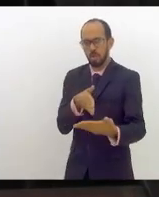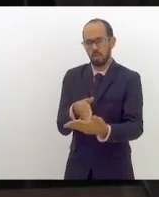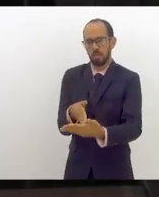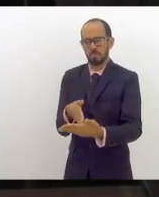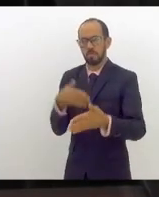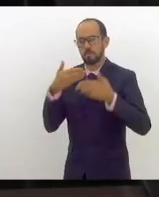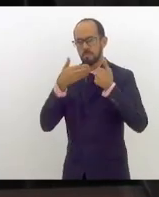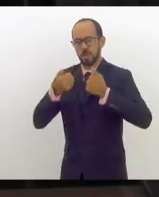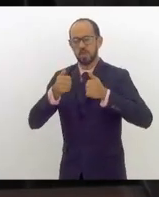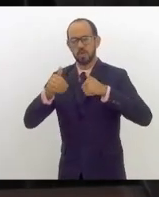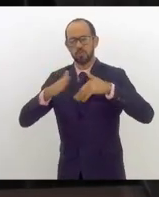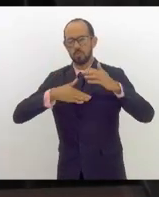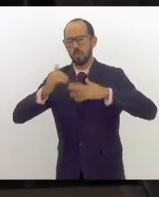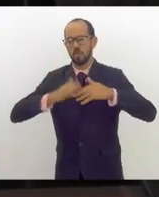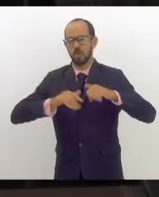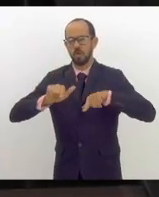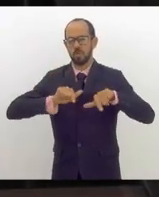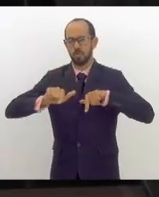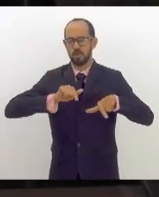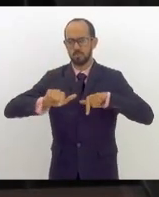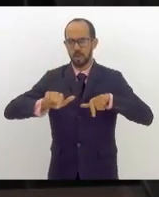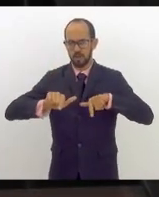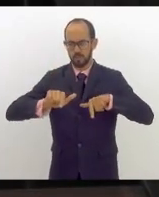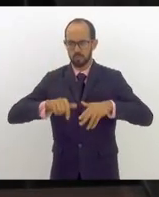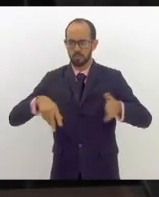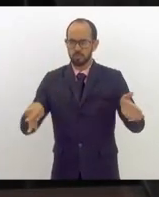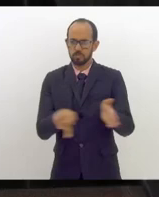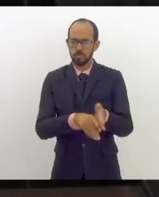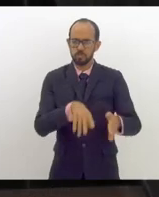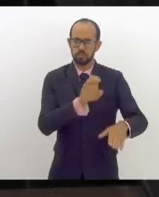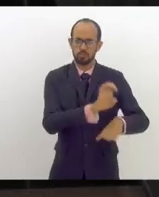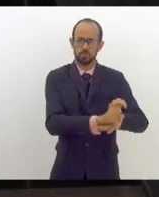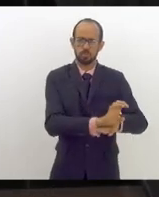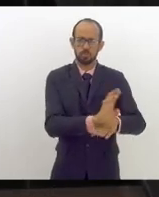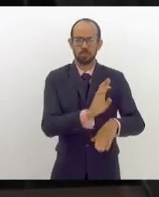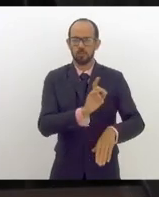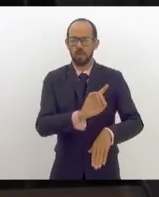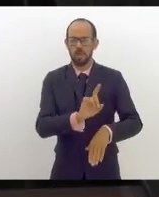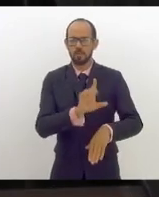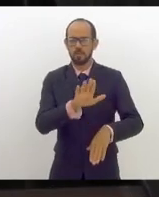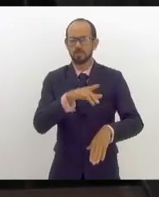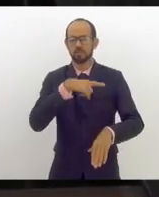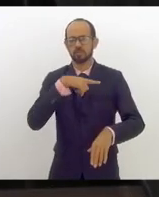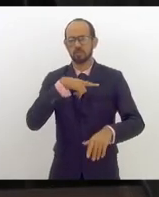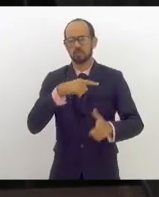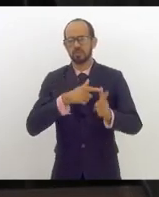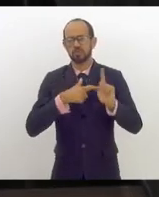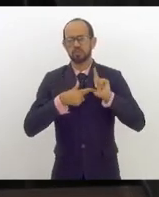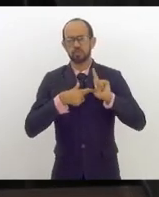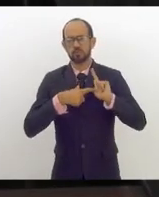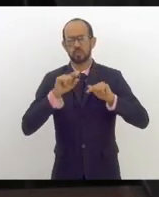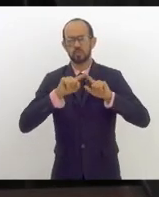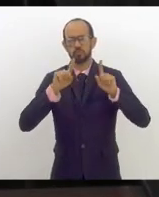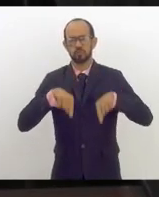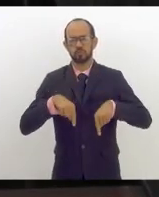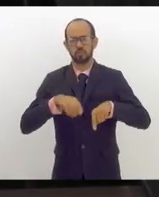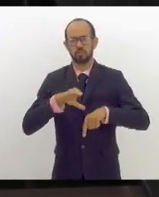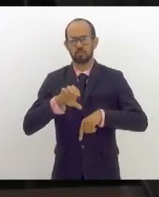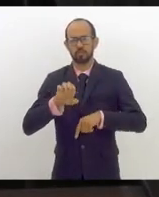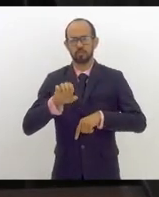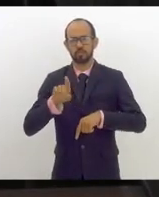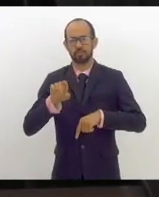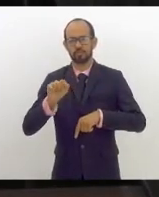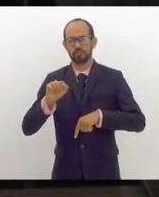qualquer atividade que possa ser exercida pelo Estado mas nós temos uma dívida com os trabalhadores da Cedae que ainda